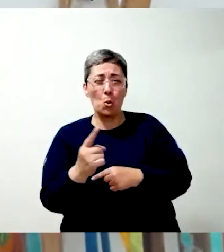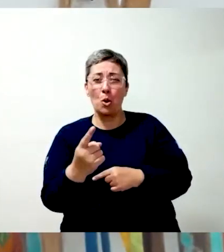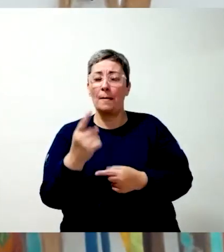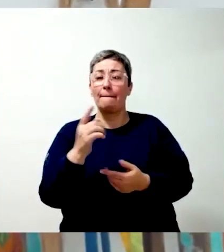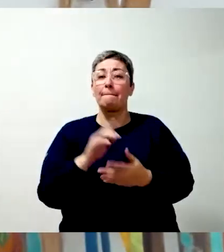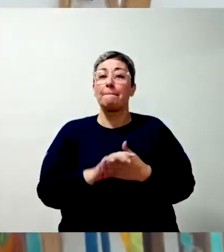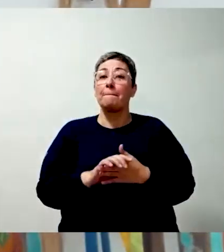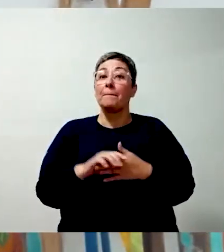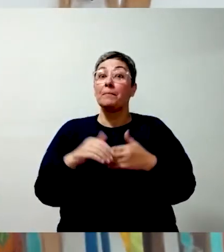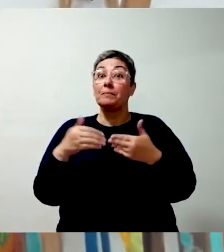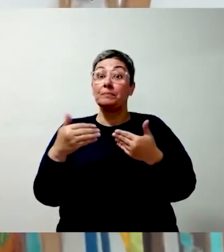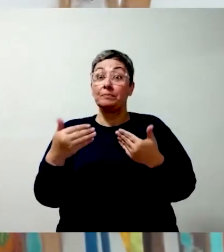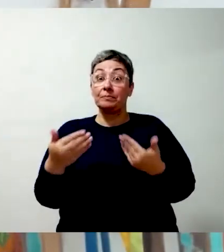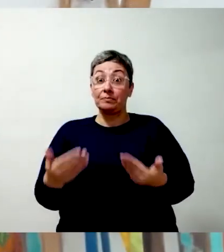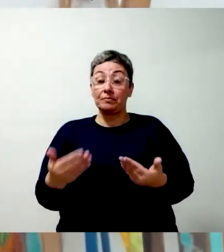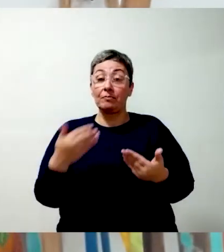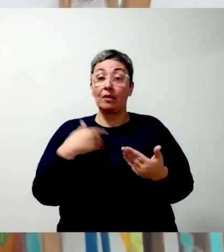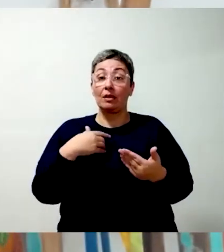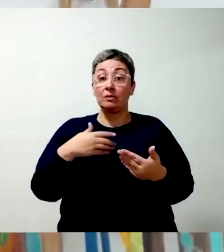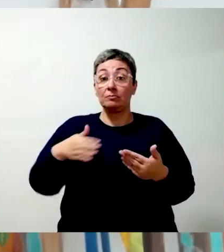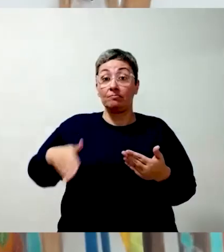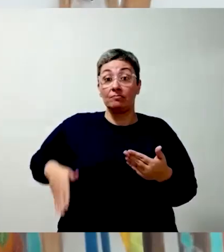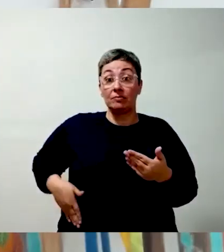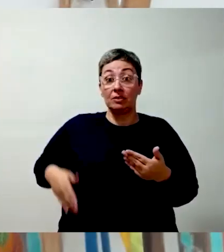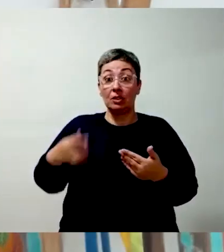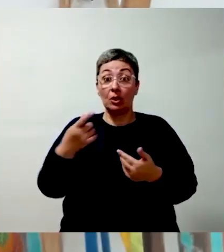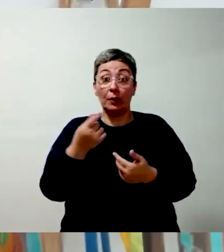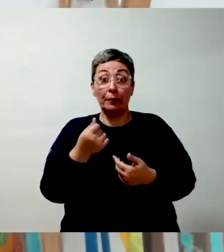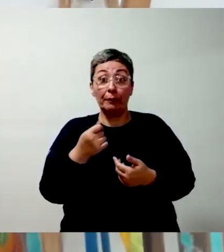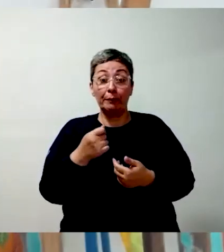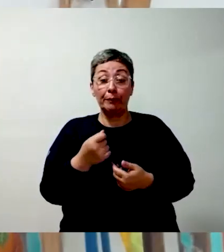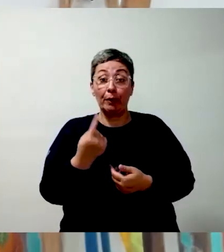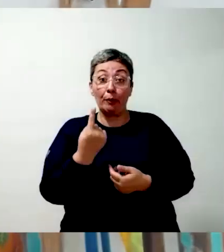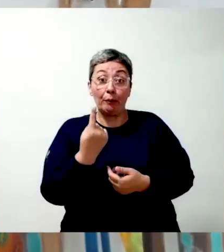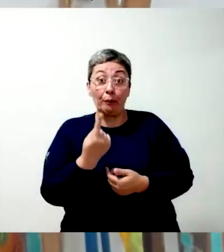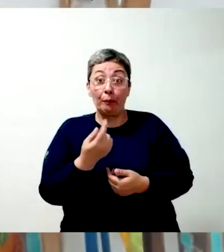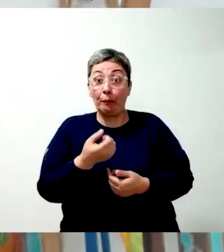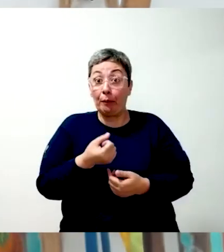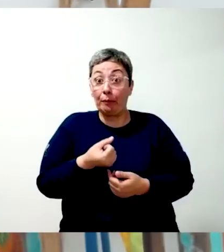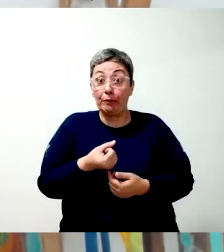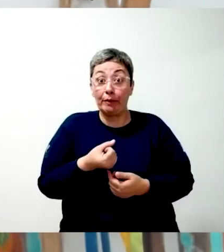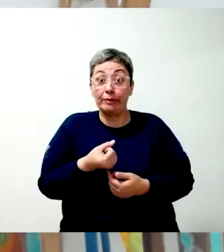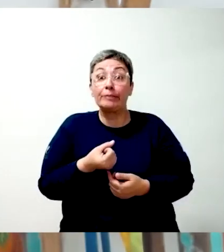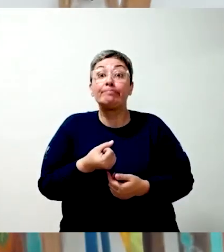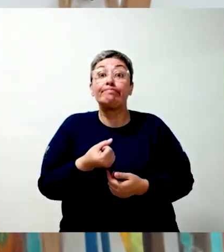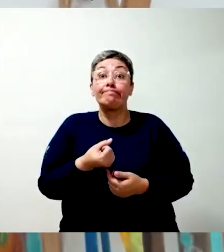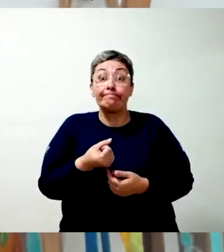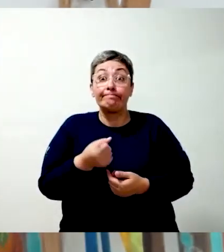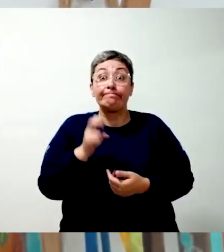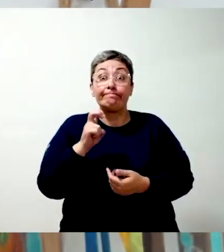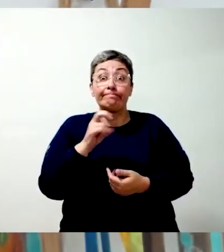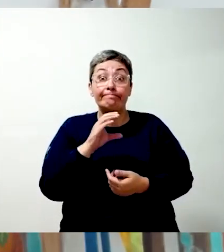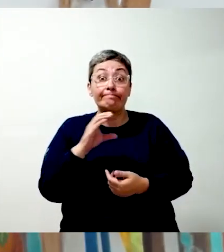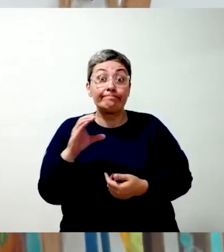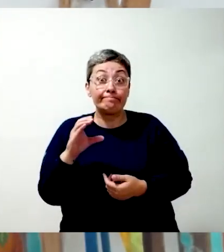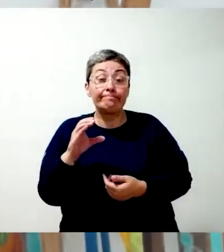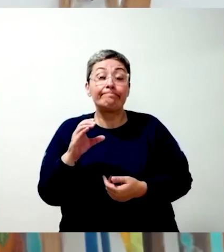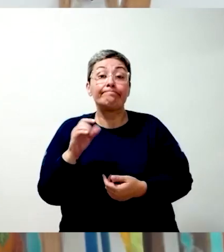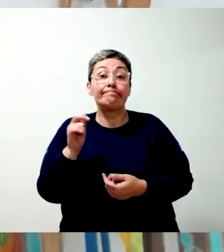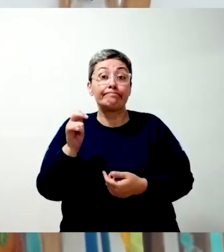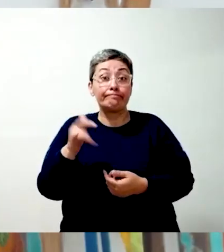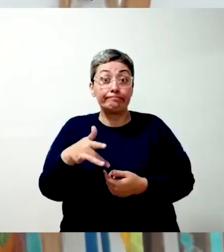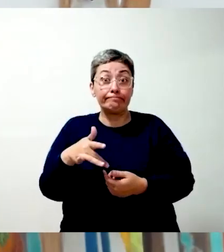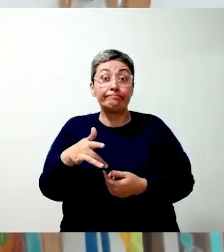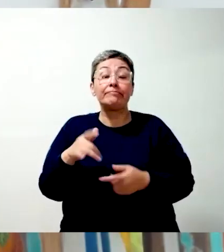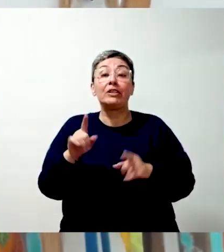via. E em cada bolso somente havia uma moeda de